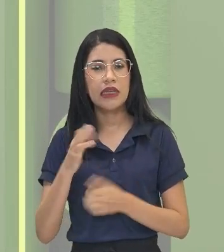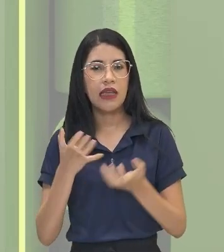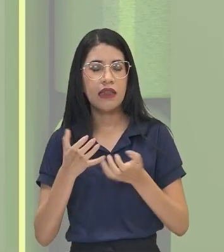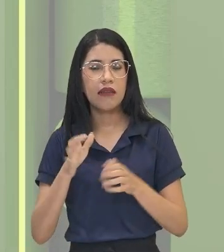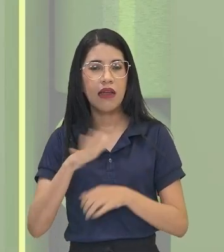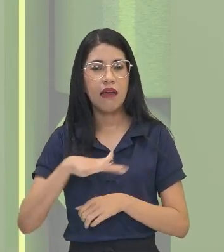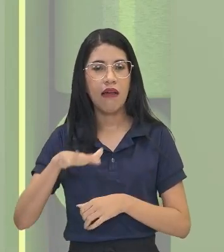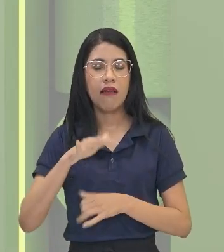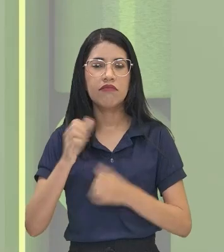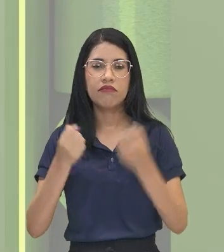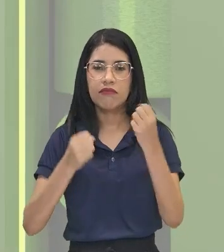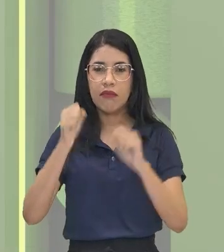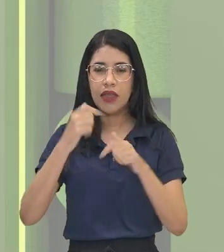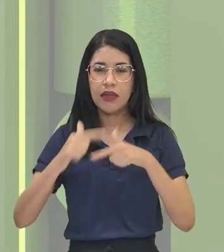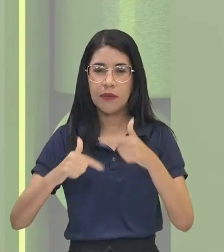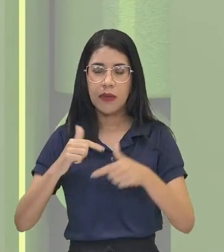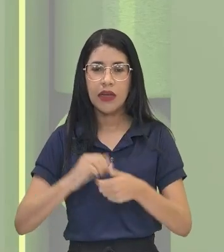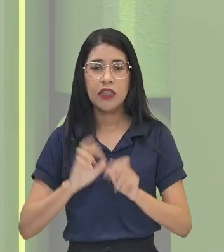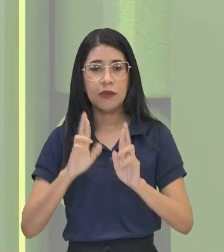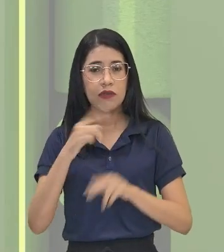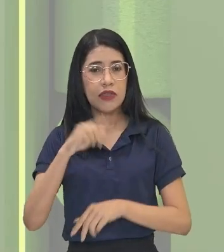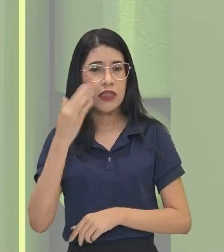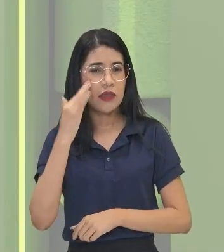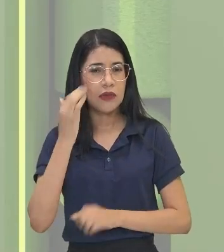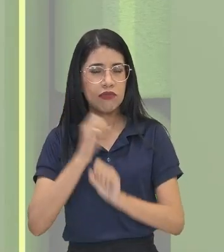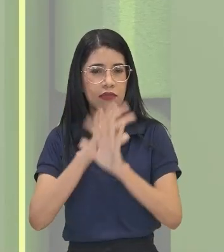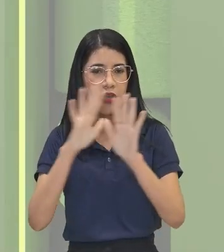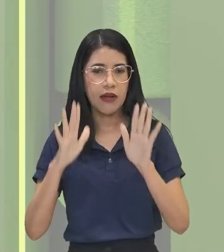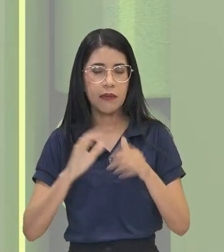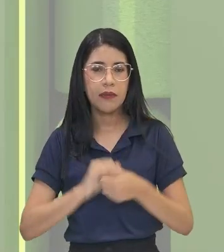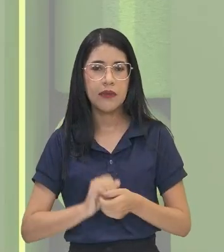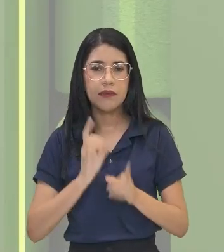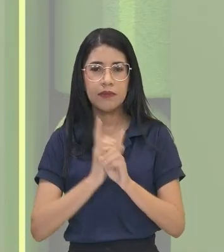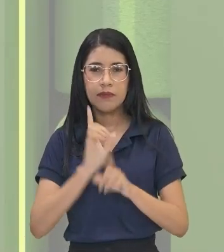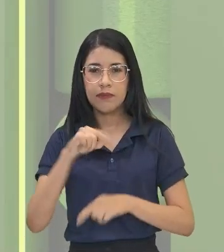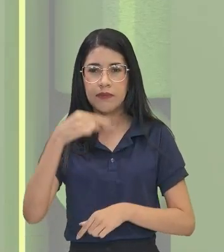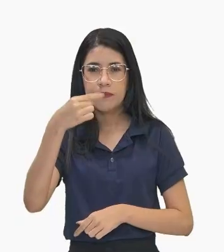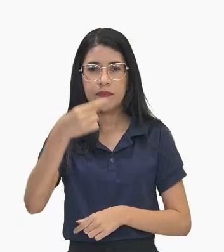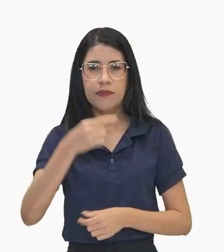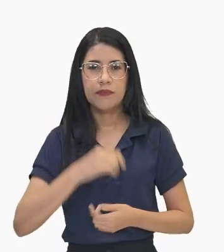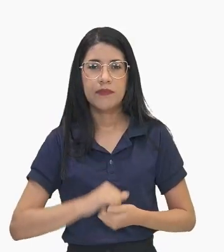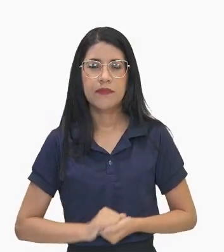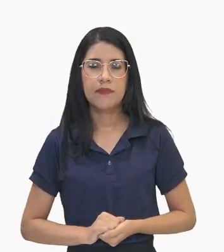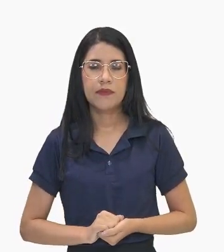tá bom? Espero que você tenha entendido tudo até aqui e até a próxima.